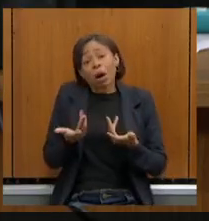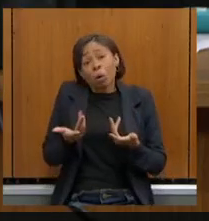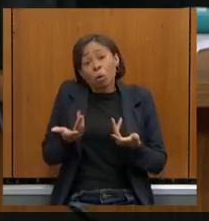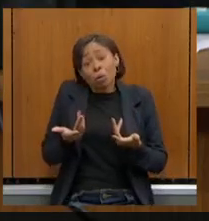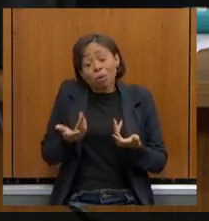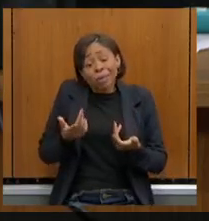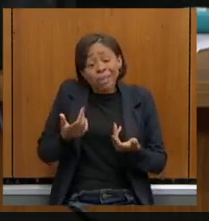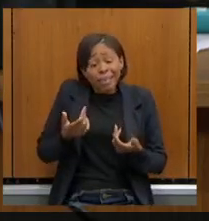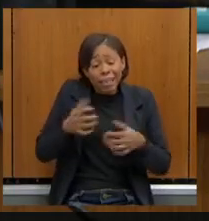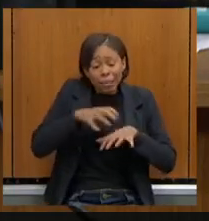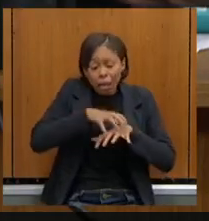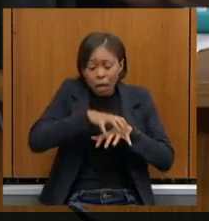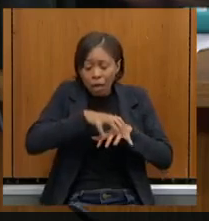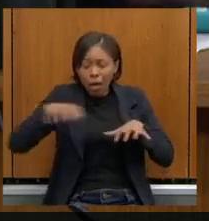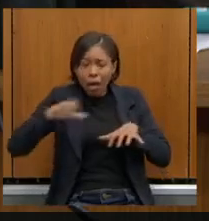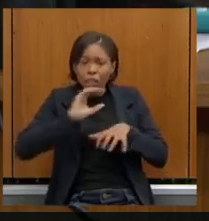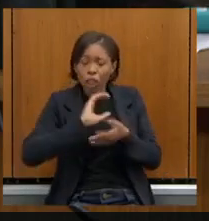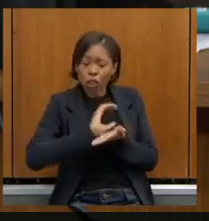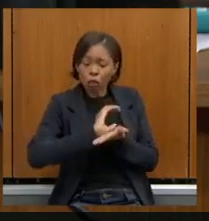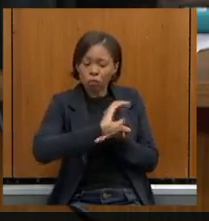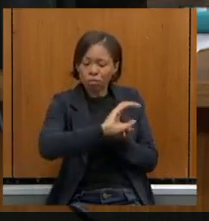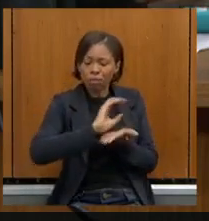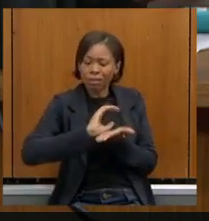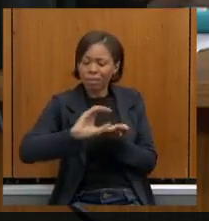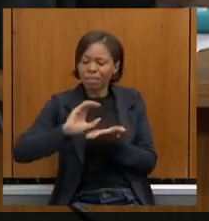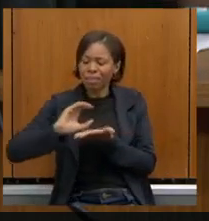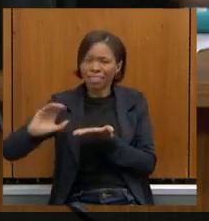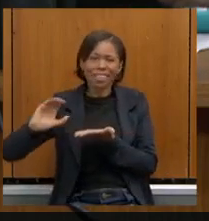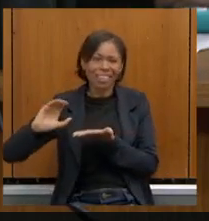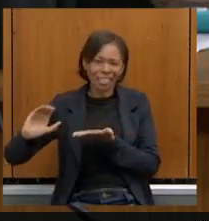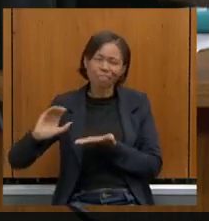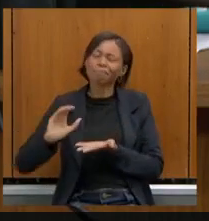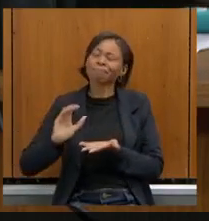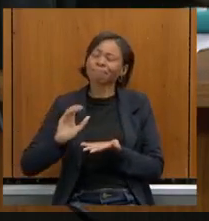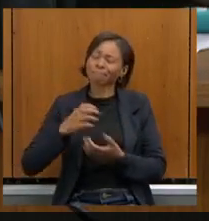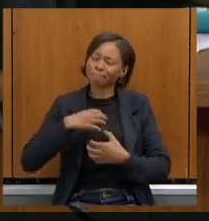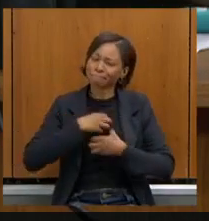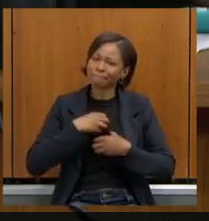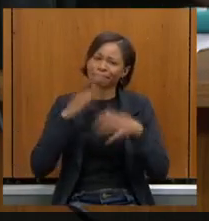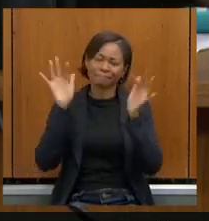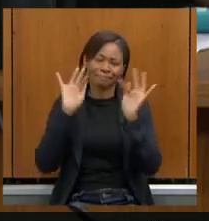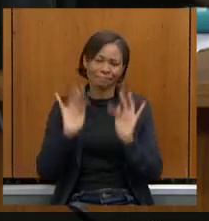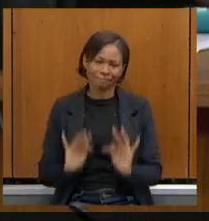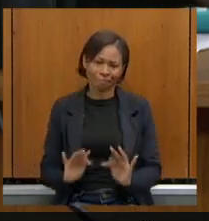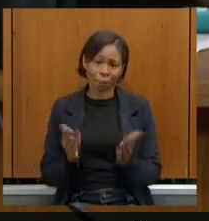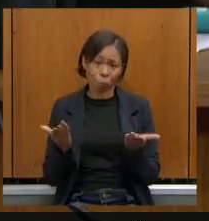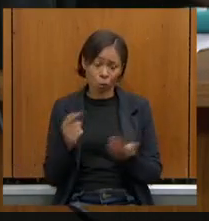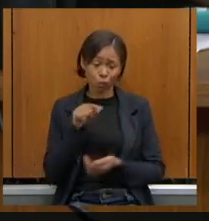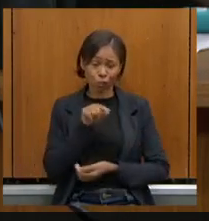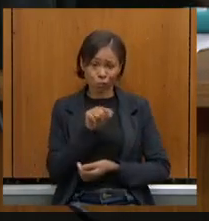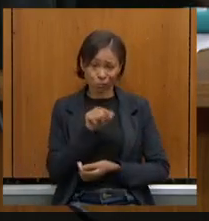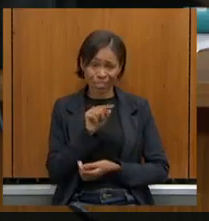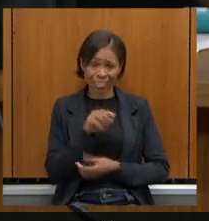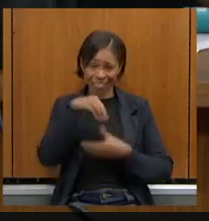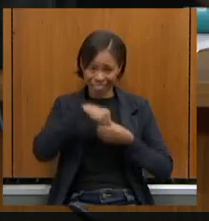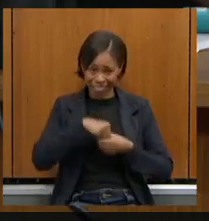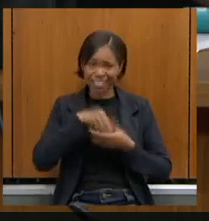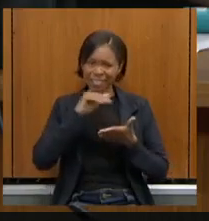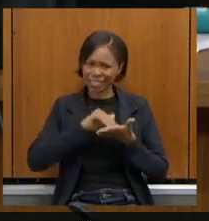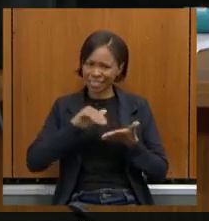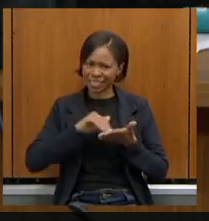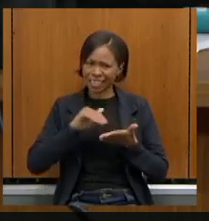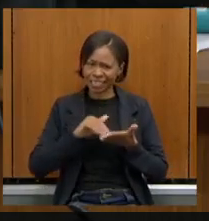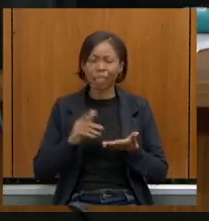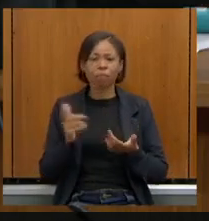descentralização. E hoje, Leônidas, com você à frente da nossa Secretaria Secult, o recurso está